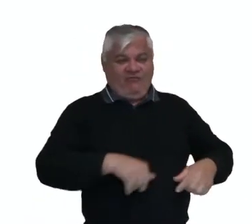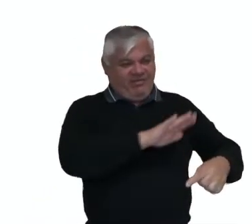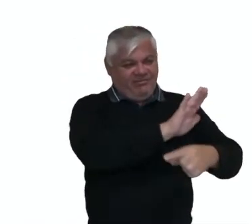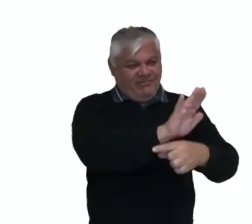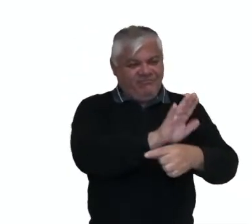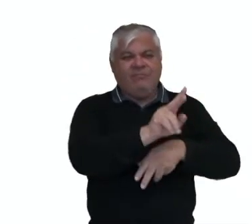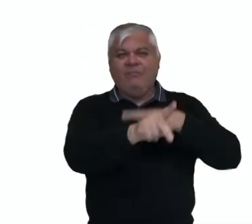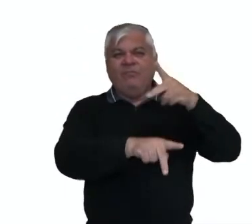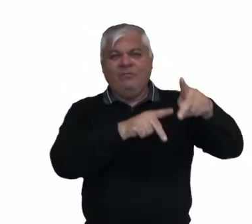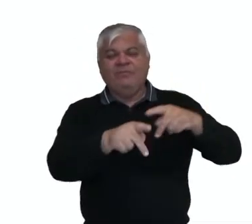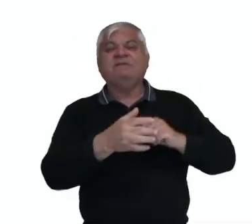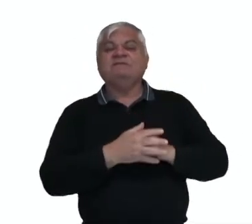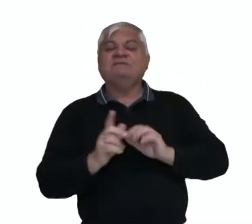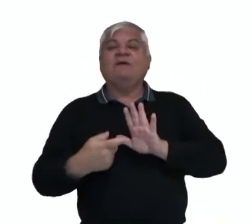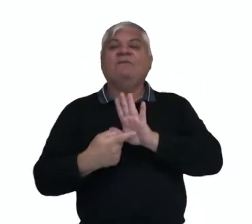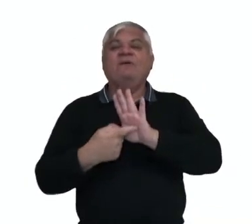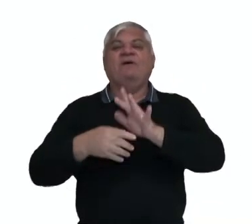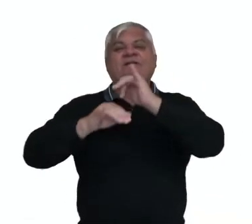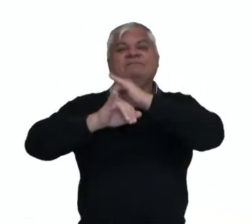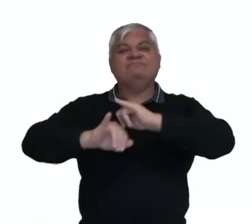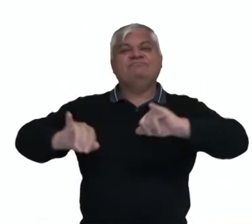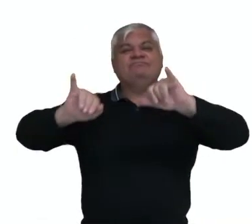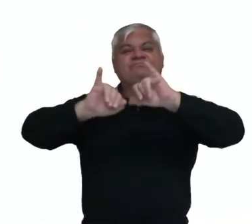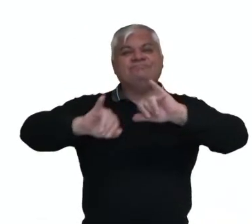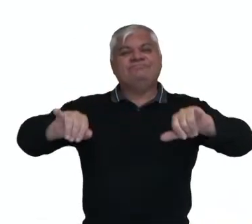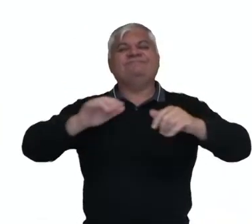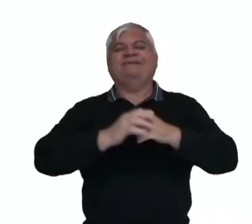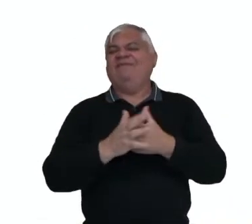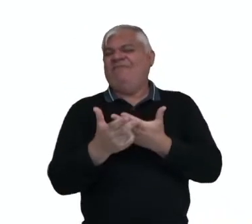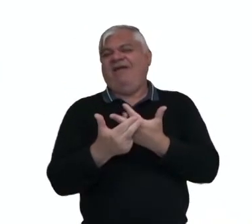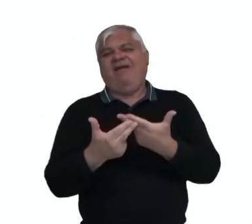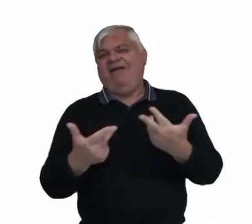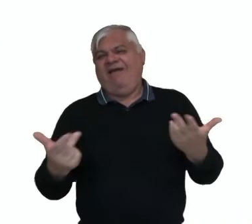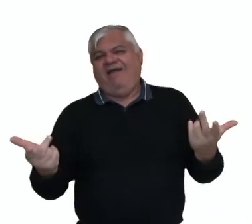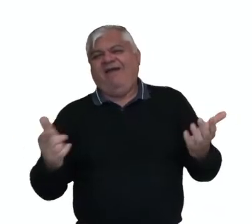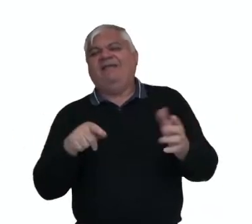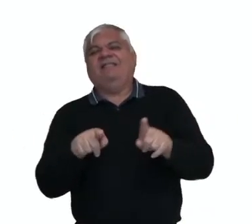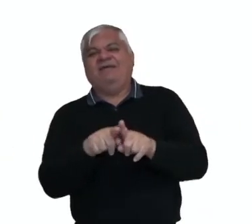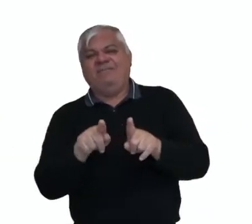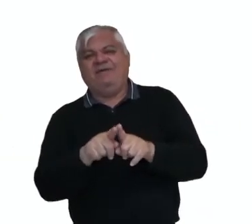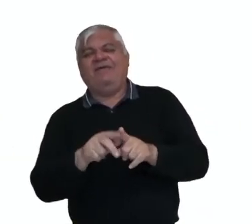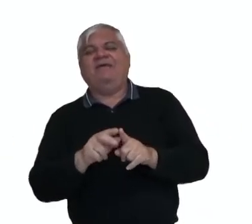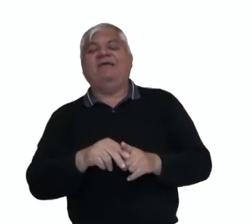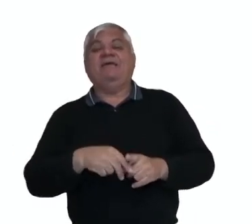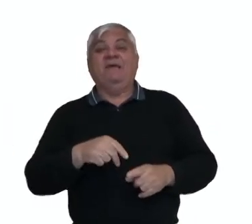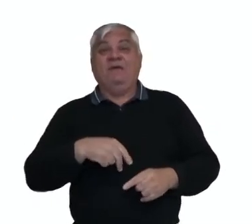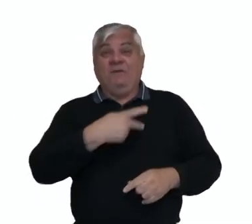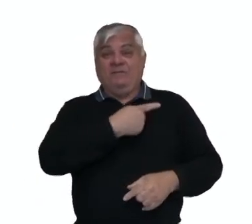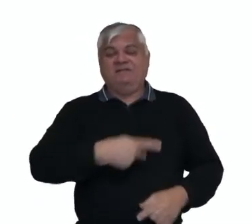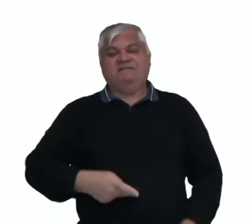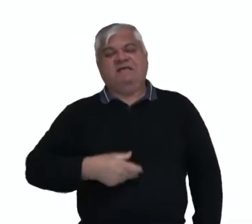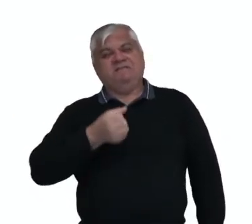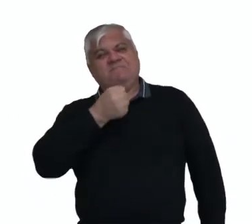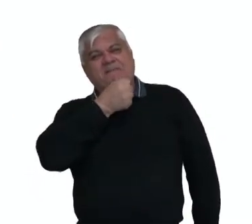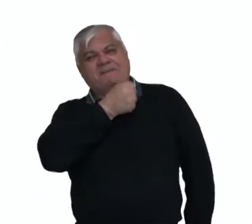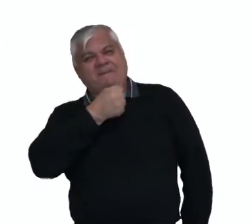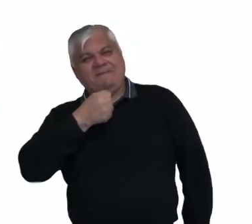então, apresentava a propaganda, fazia as realizações, os pronunciamentos do presidente,